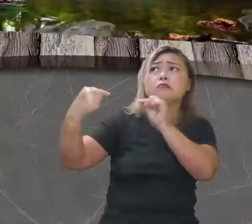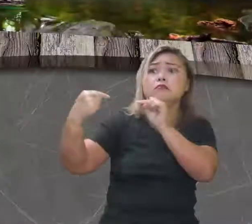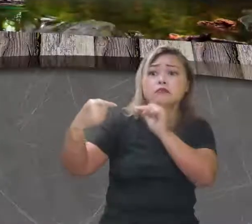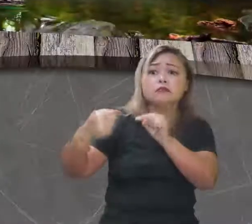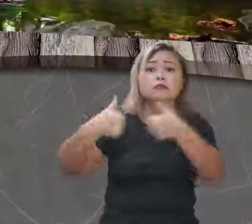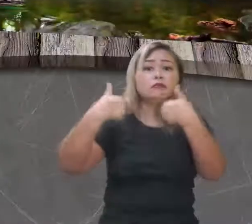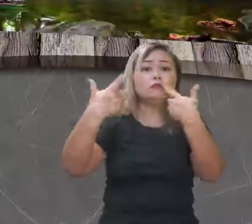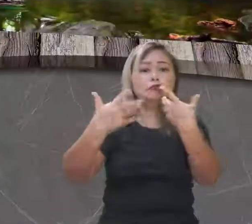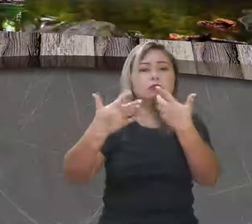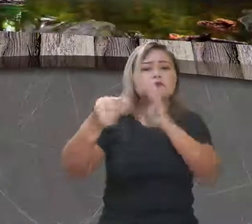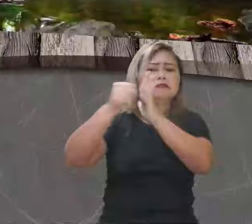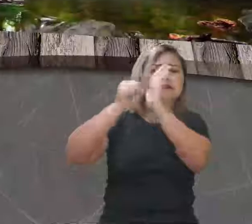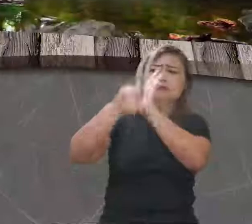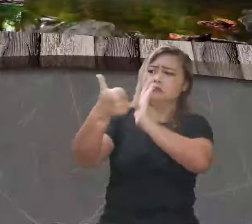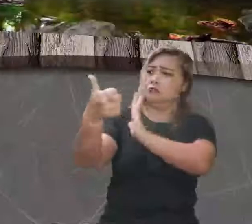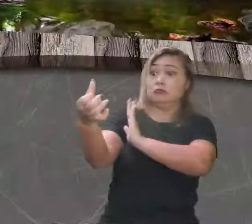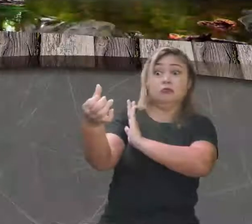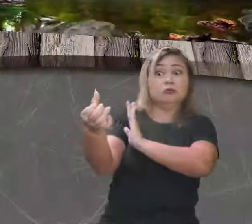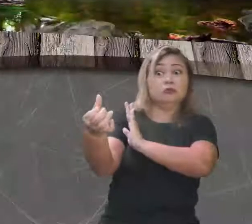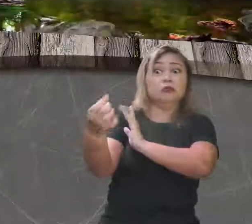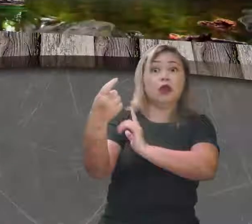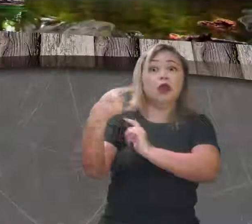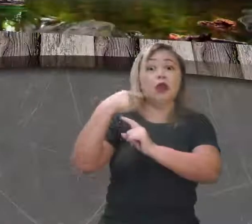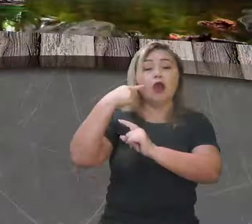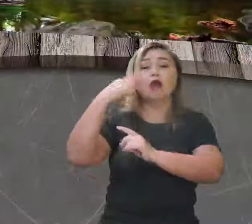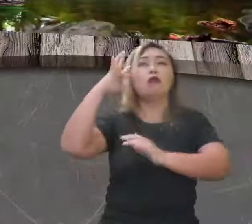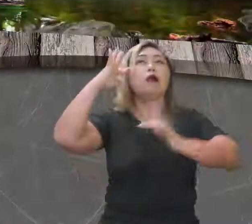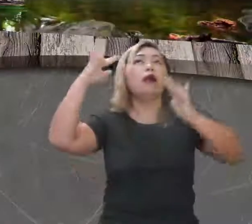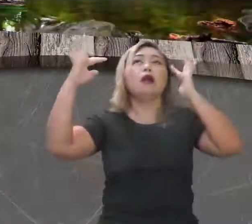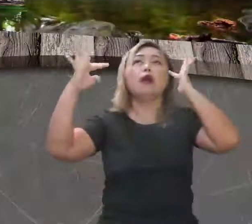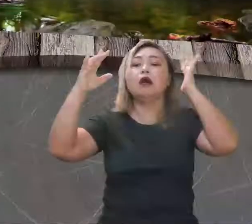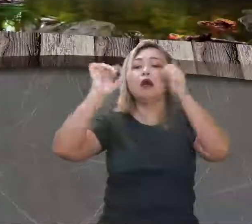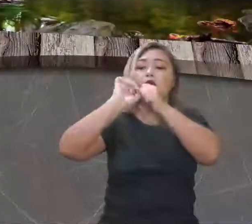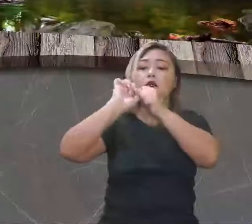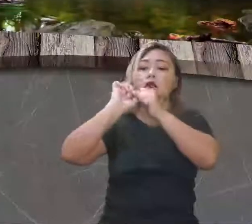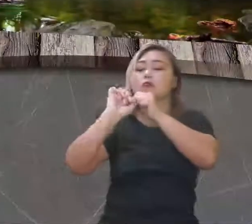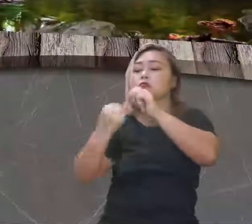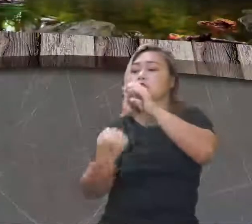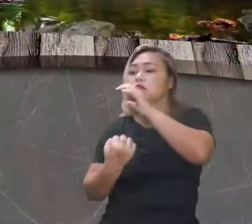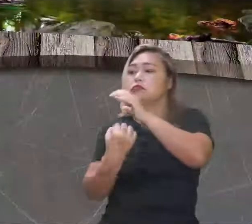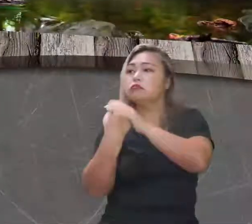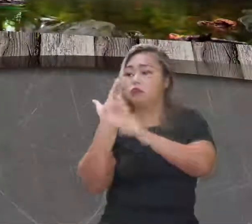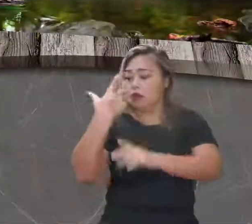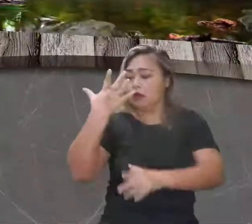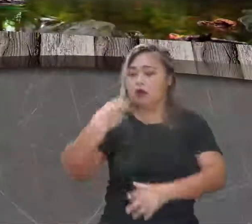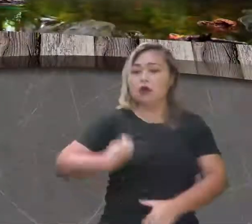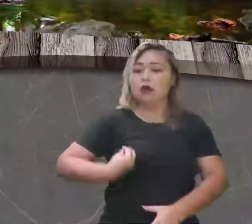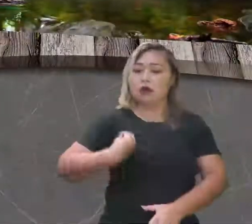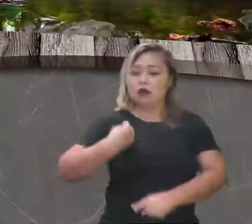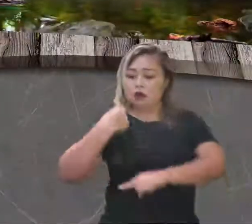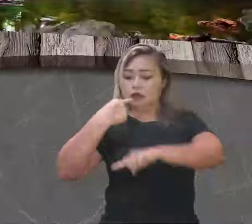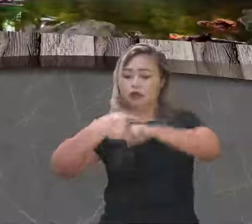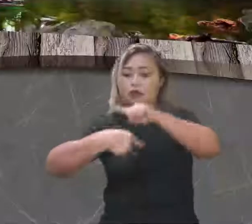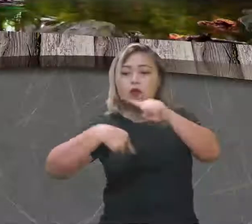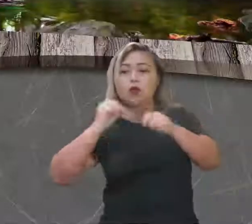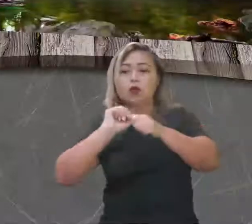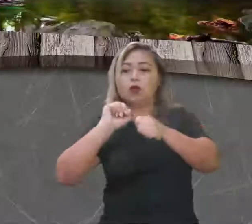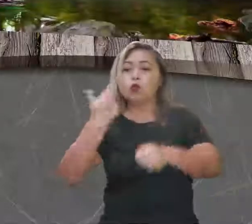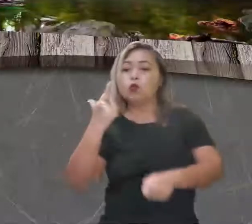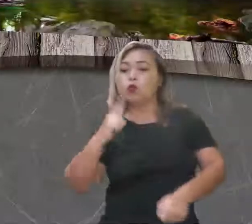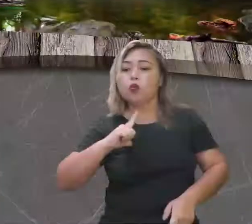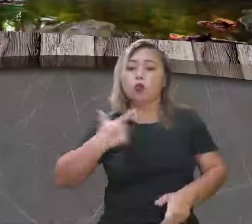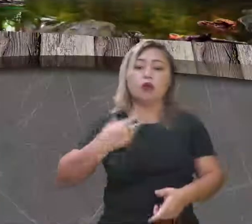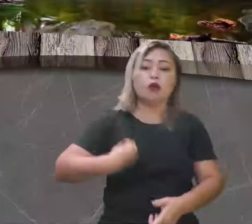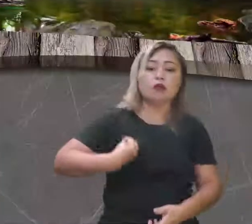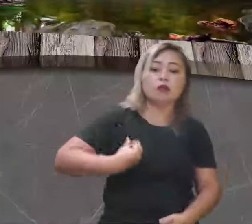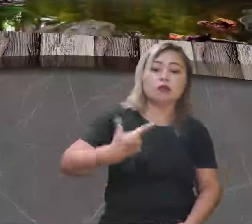tá bom? Lá no século XVI a gente via aí as teorias da origem da vida, biogênese, abiogênese, como foi